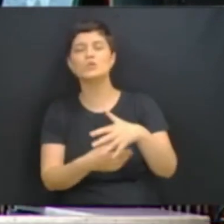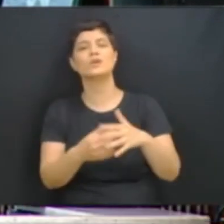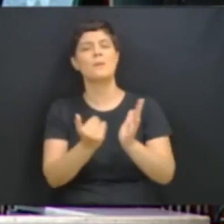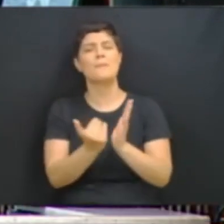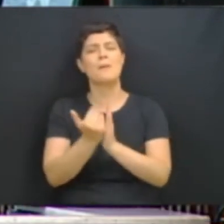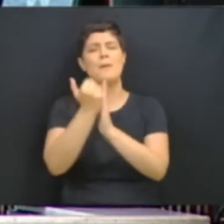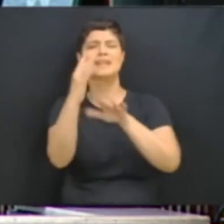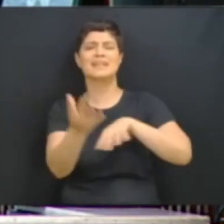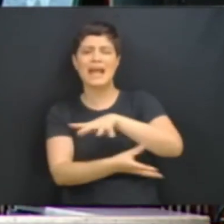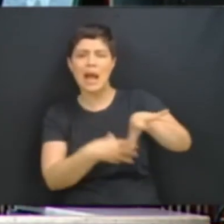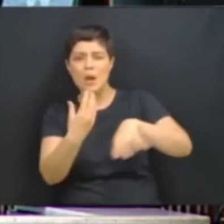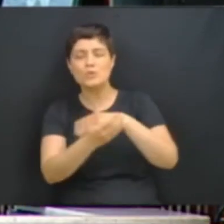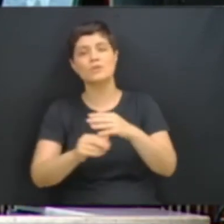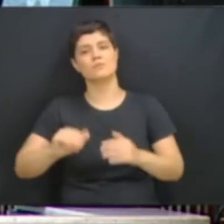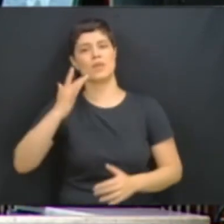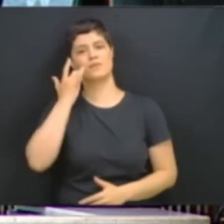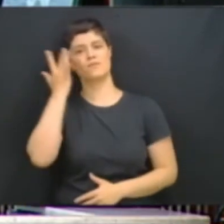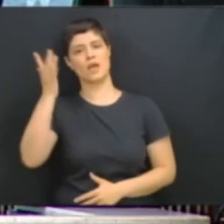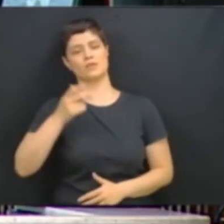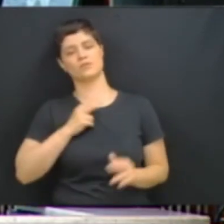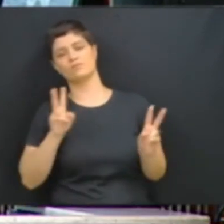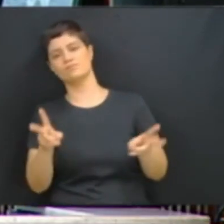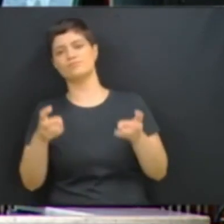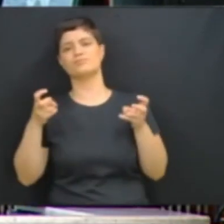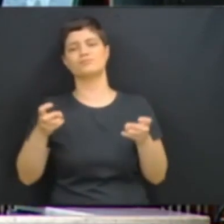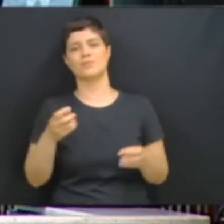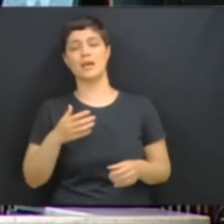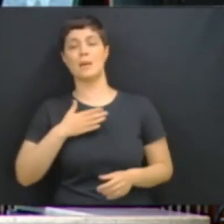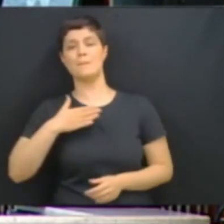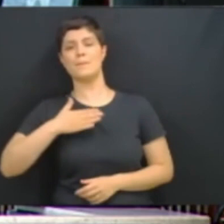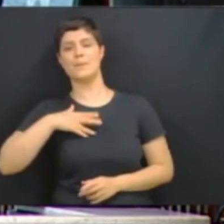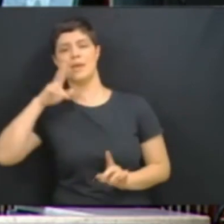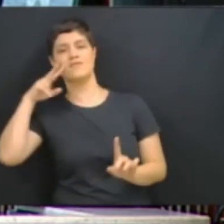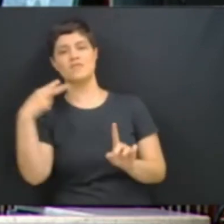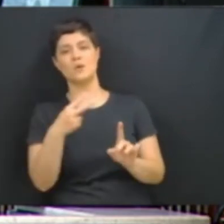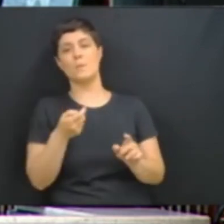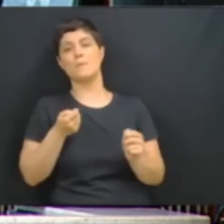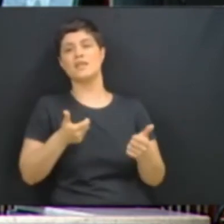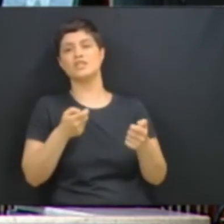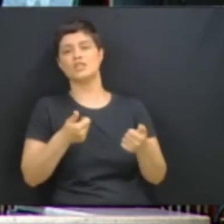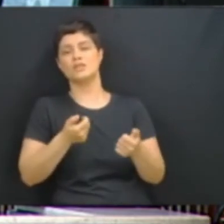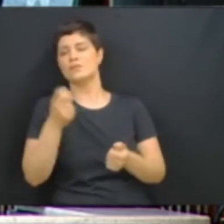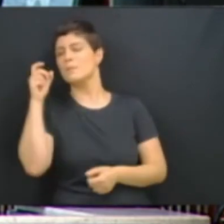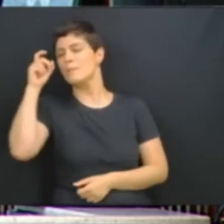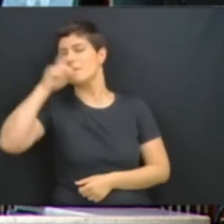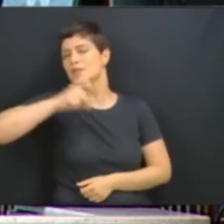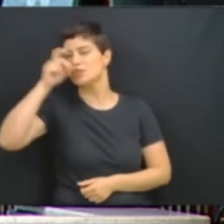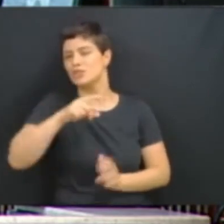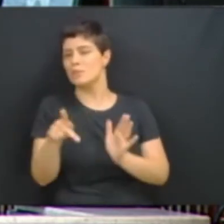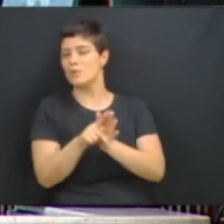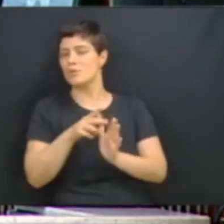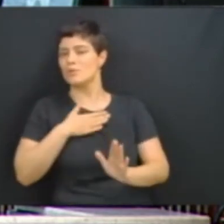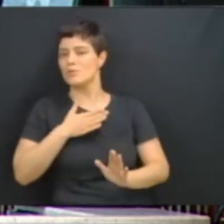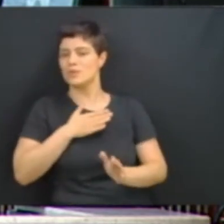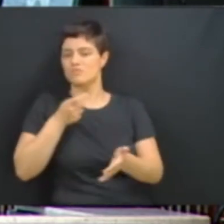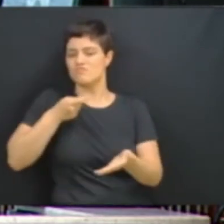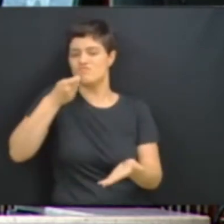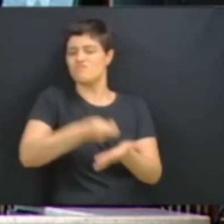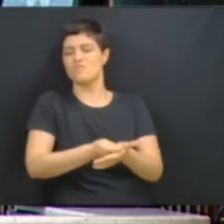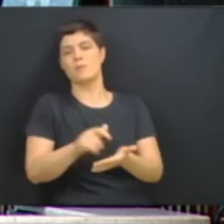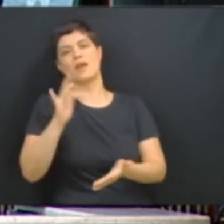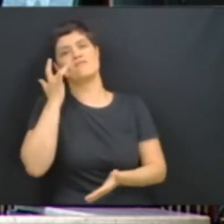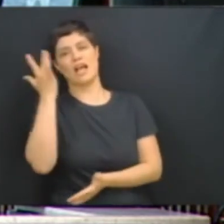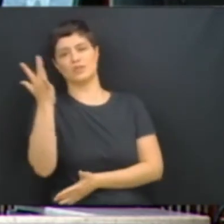caos, mais fácil de eu propagar a minha mentira e a situação ditatorial que eu